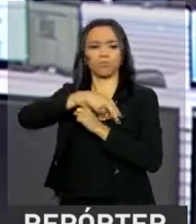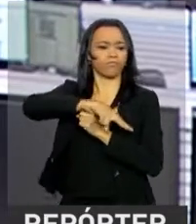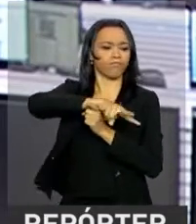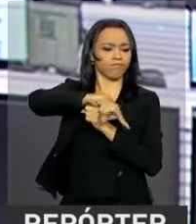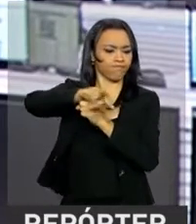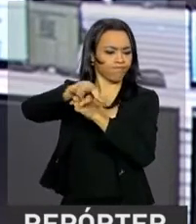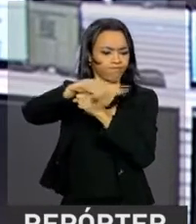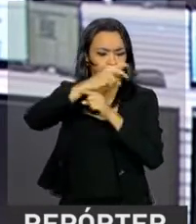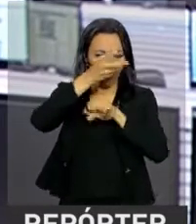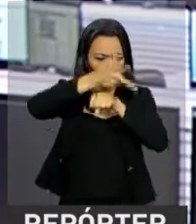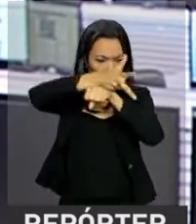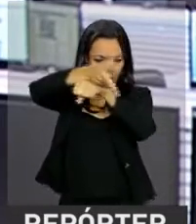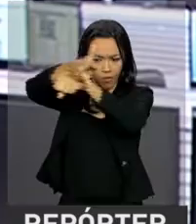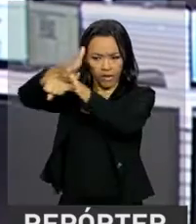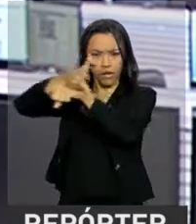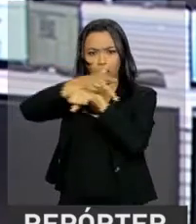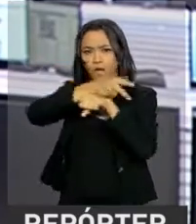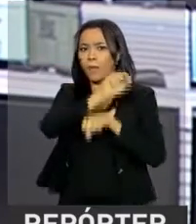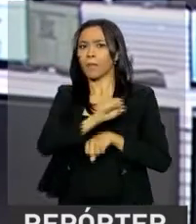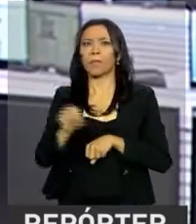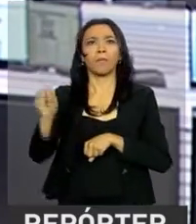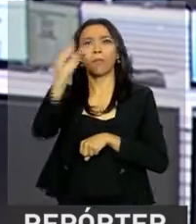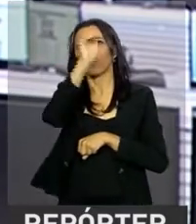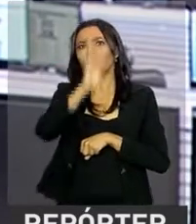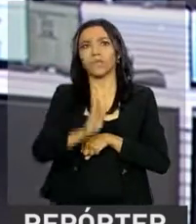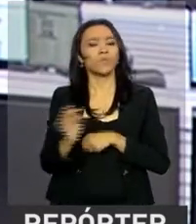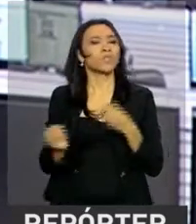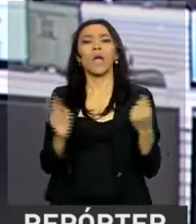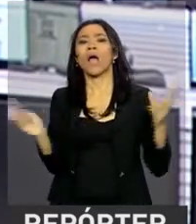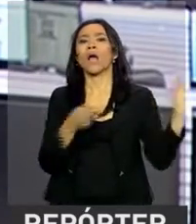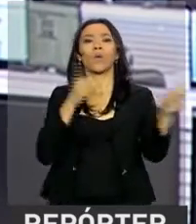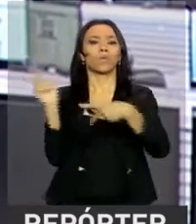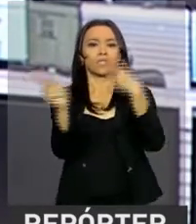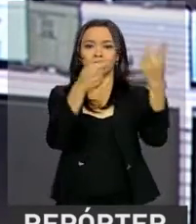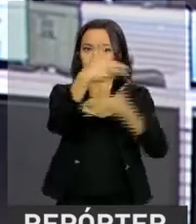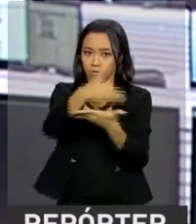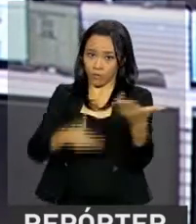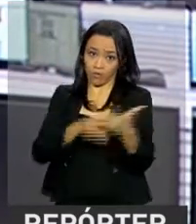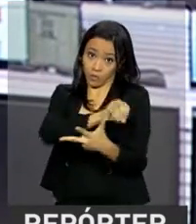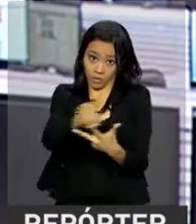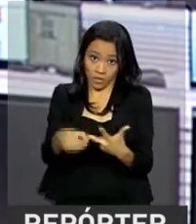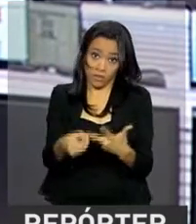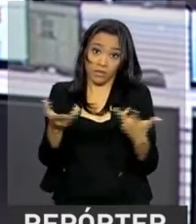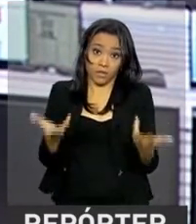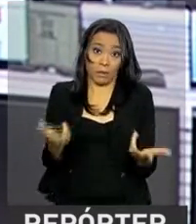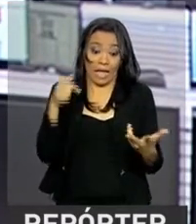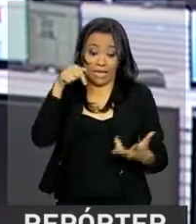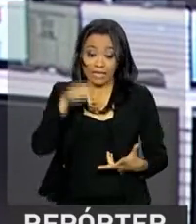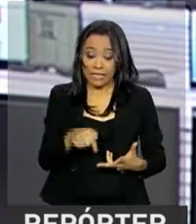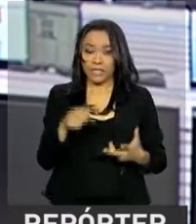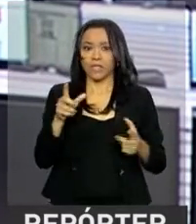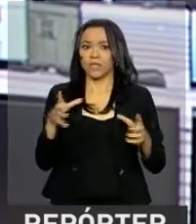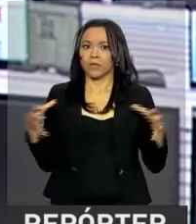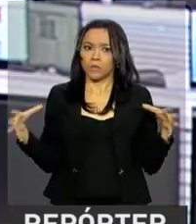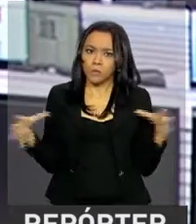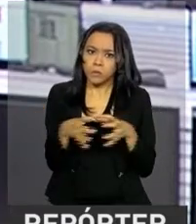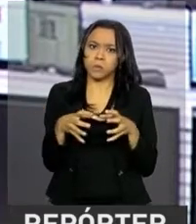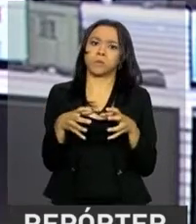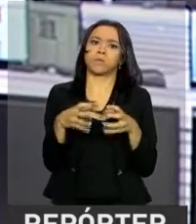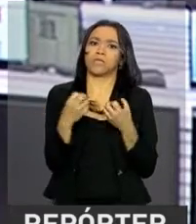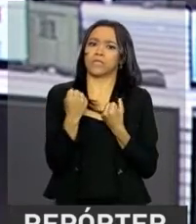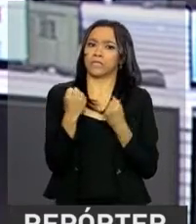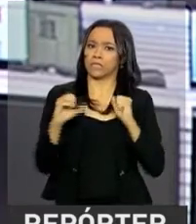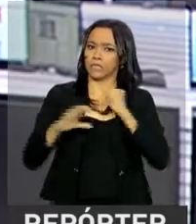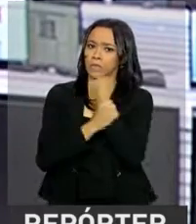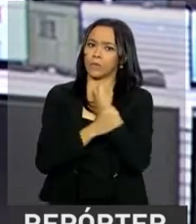da segurança do enem em 2016 o sistema envolve toda a força de segurança